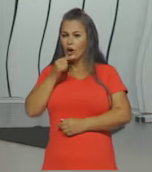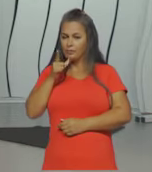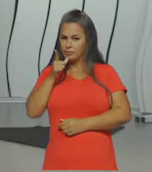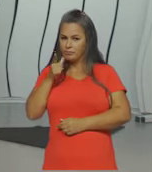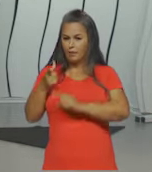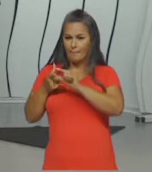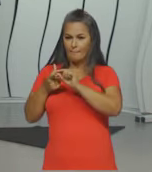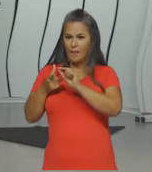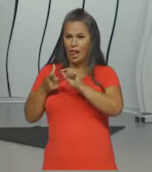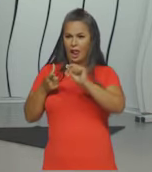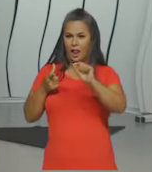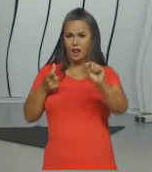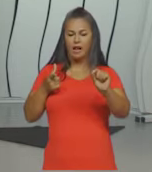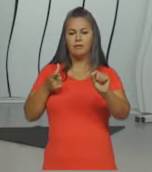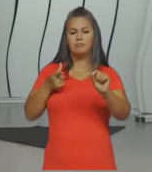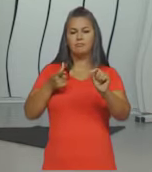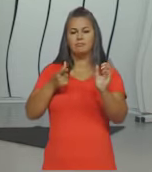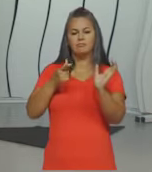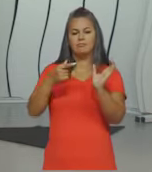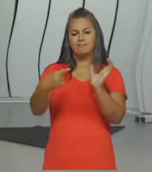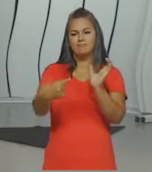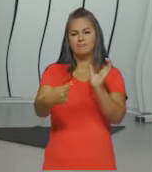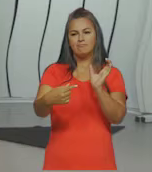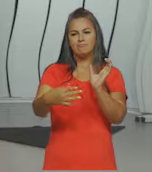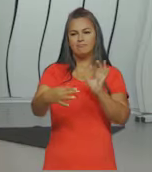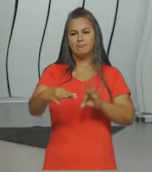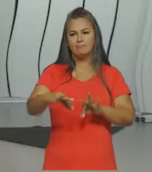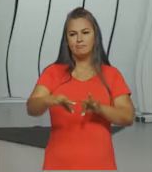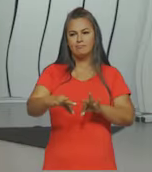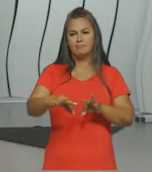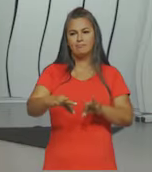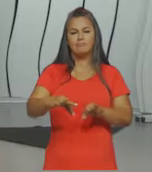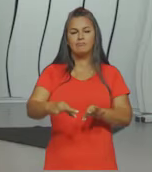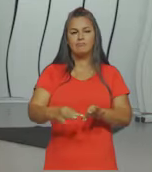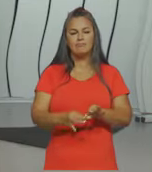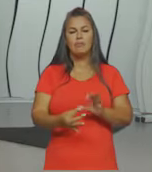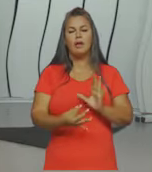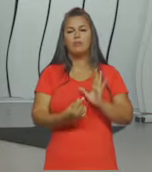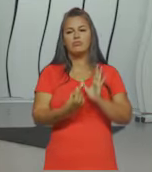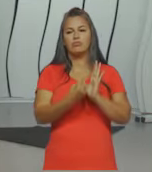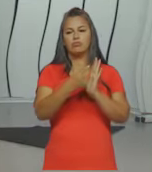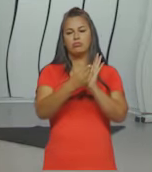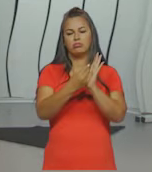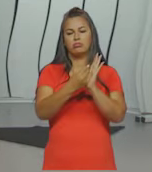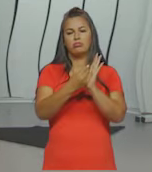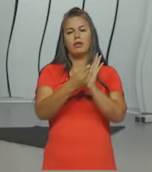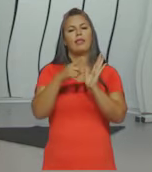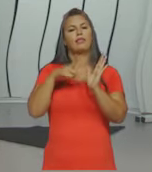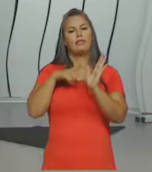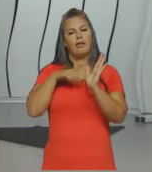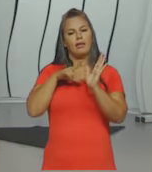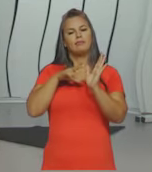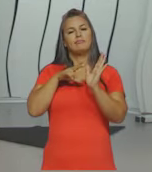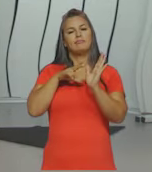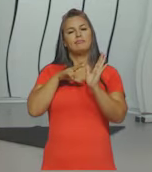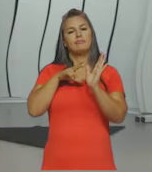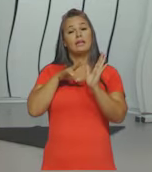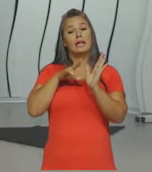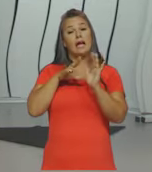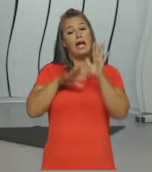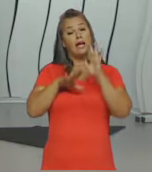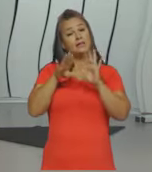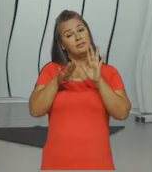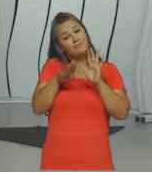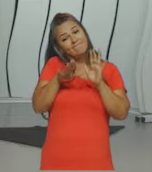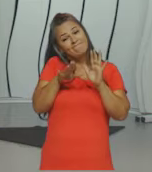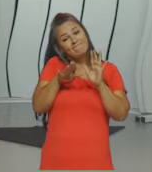uma margem de segurança. Isso se chama tabelinha, mas não deve ser usado como método para não engravidar, tá? E